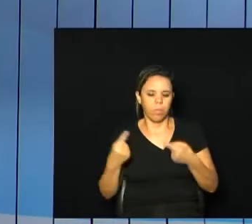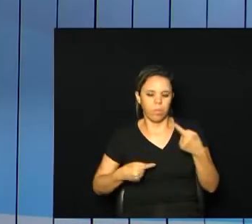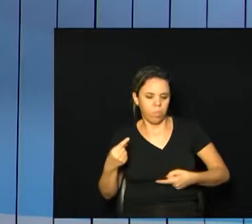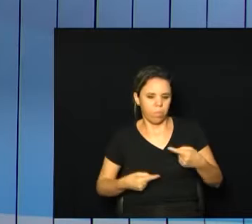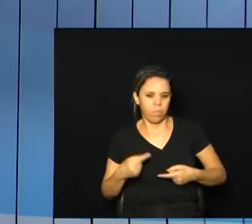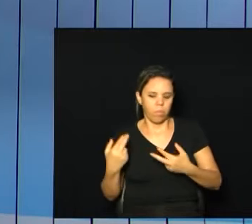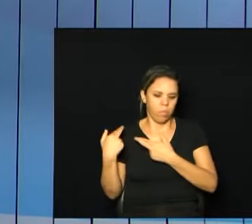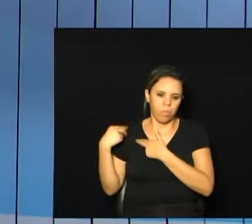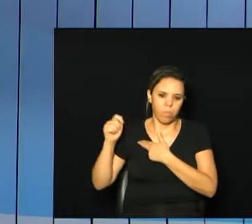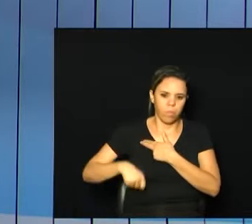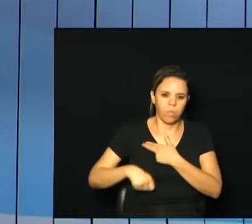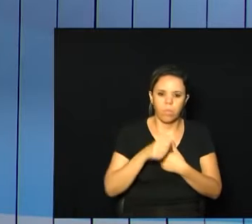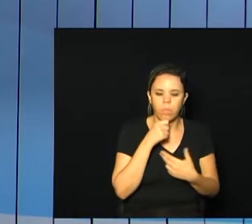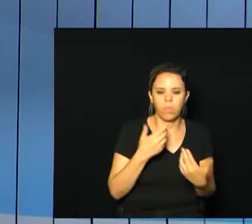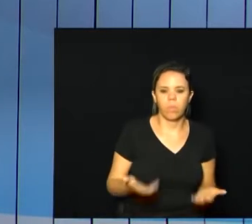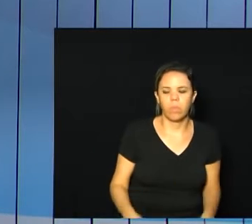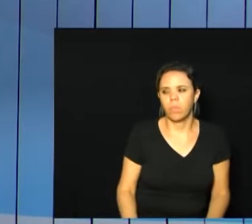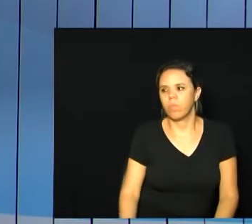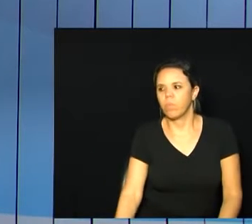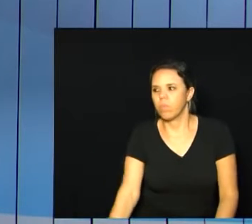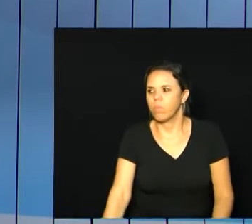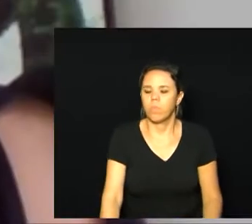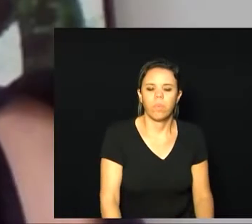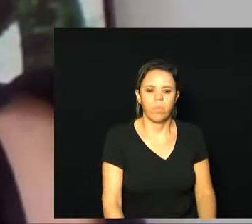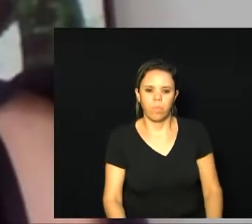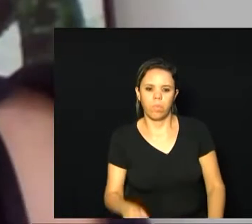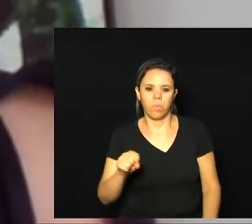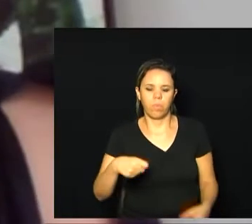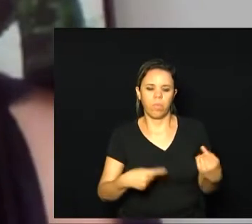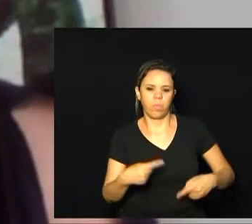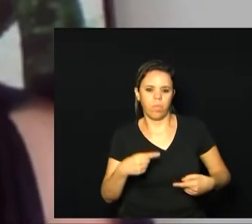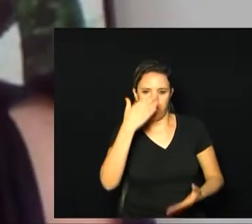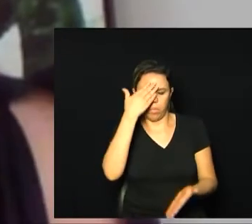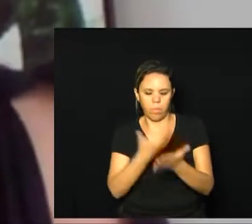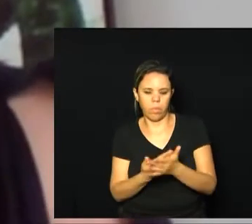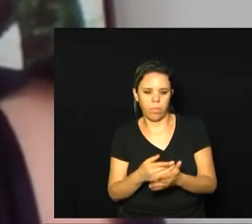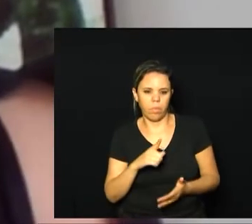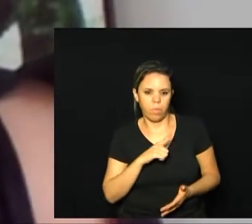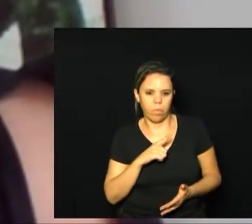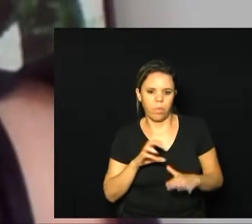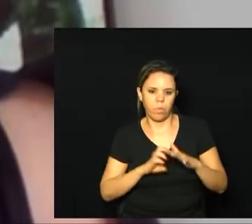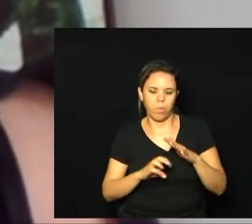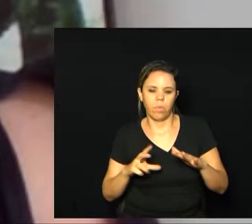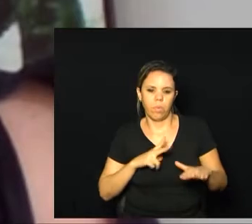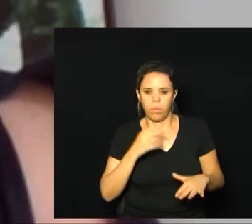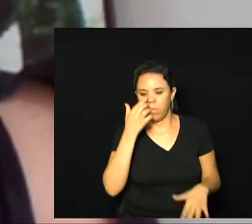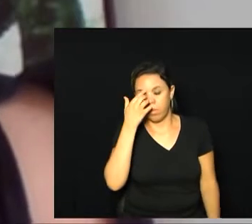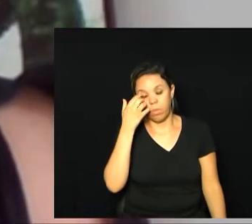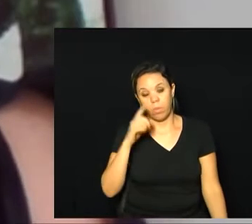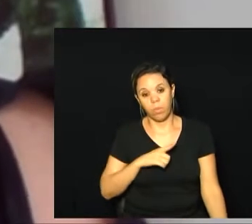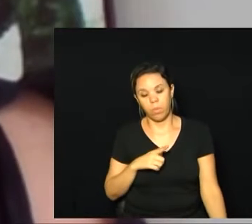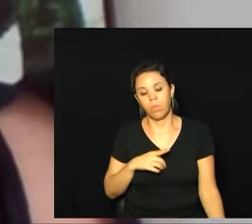que cabe ainda, Renata? É uma discussão, mas eu acredito que quando você tem a privatização desses serviços, você,